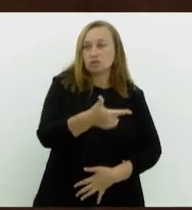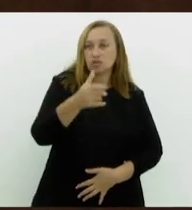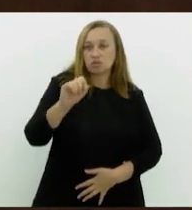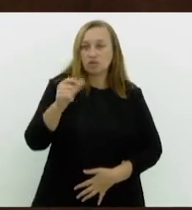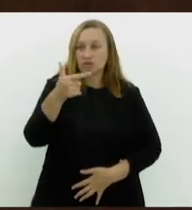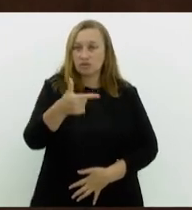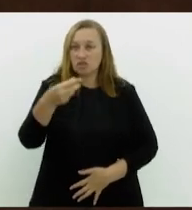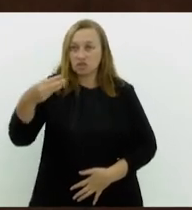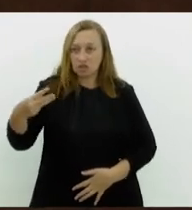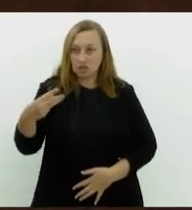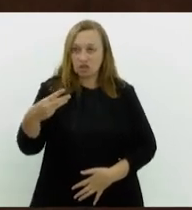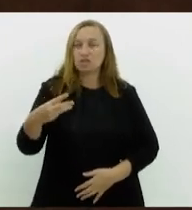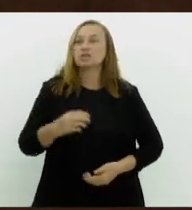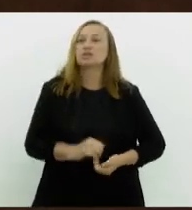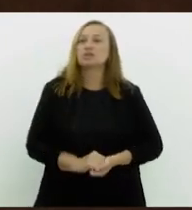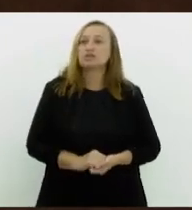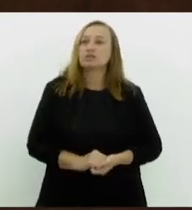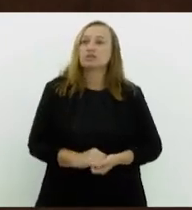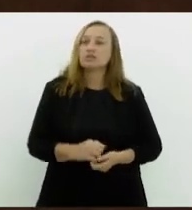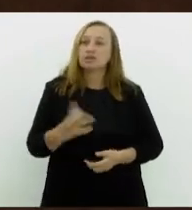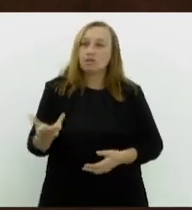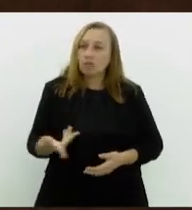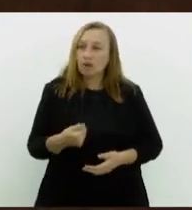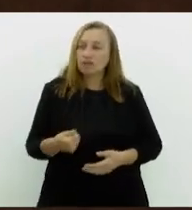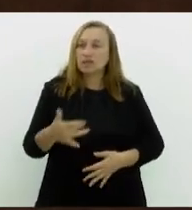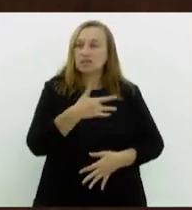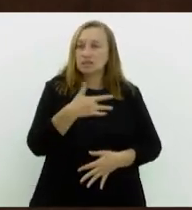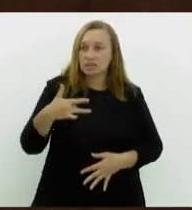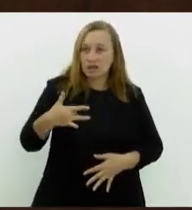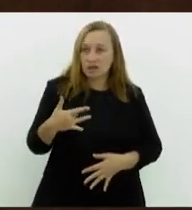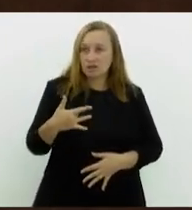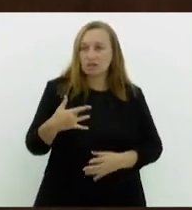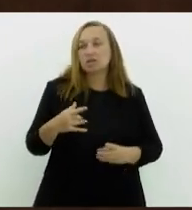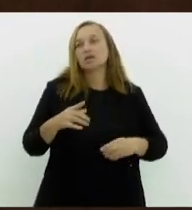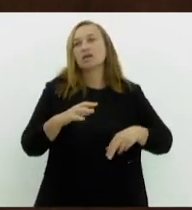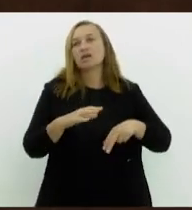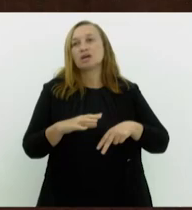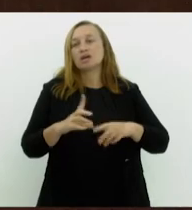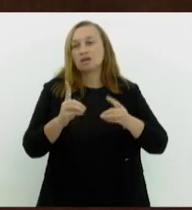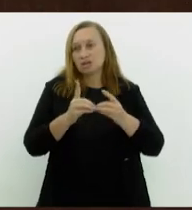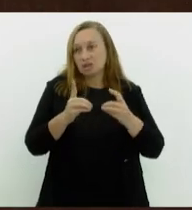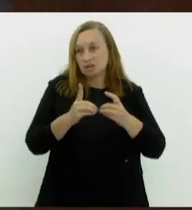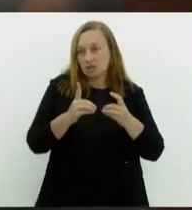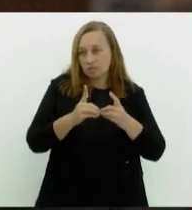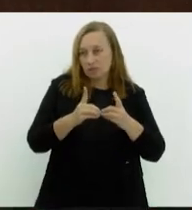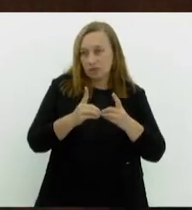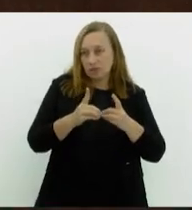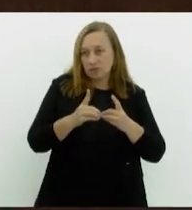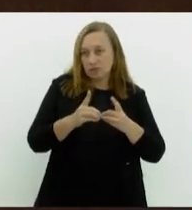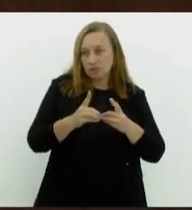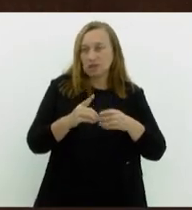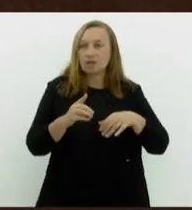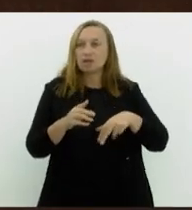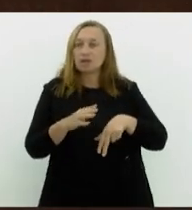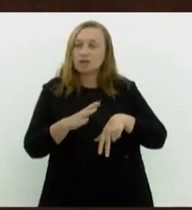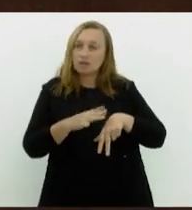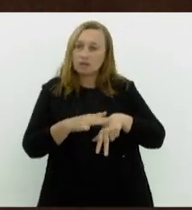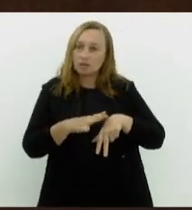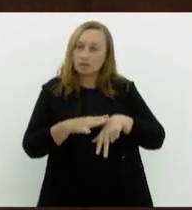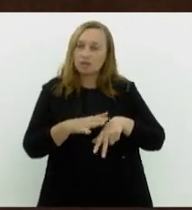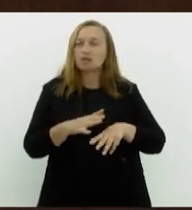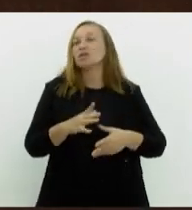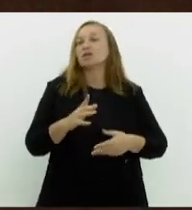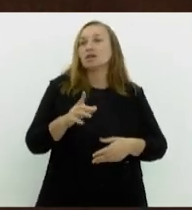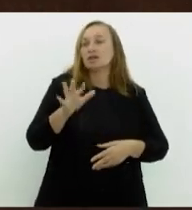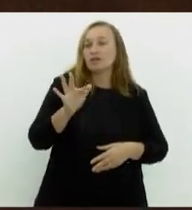2023, que dá condição melhor de saúde e atendimento aos profissionais e aos pacientes de